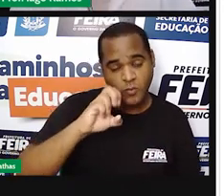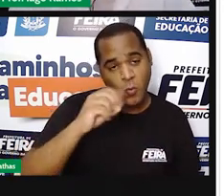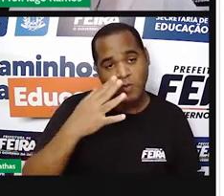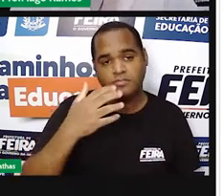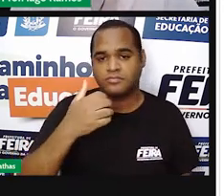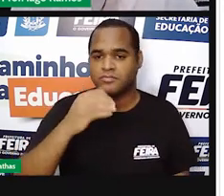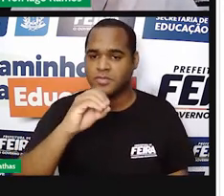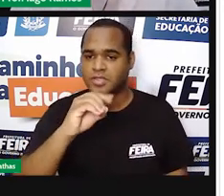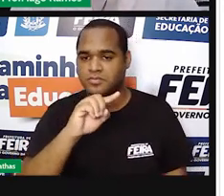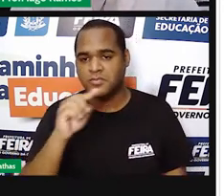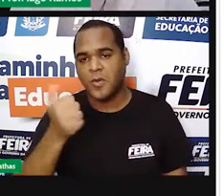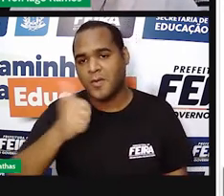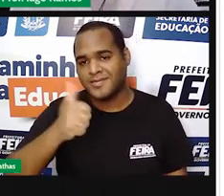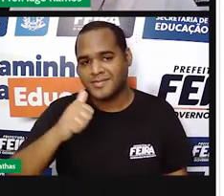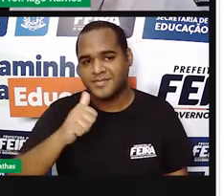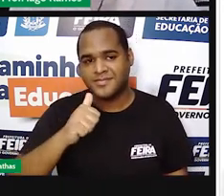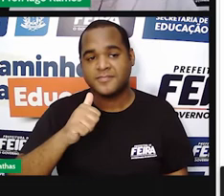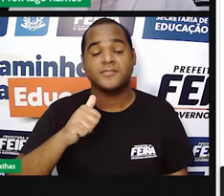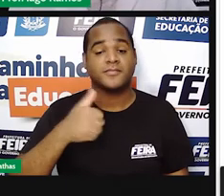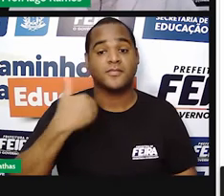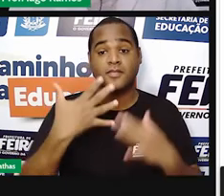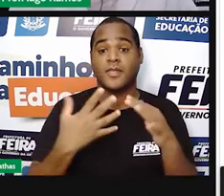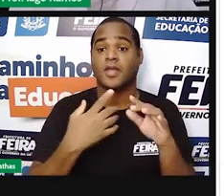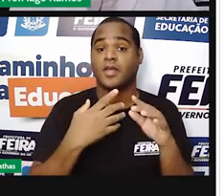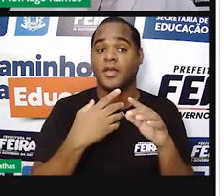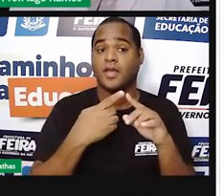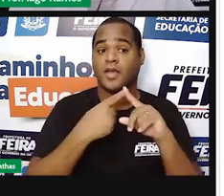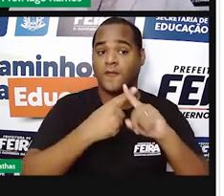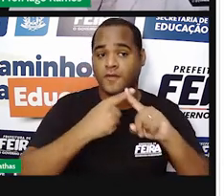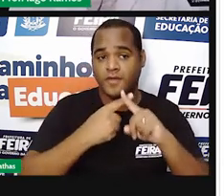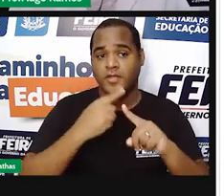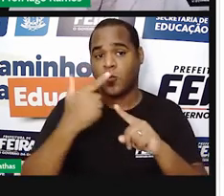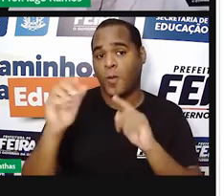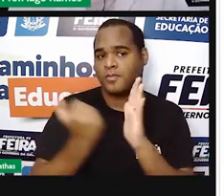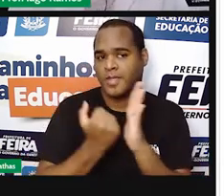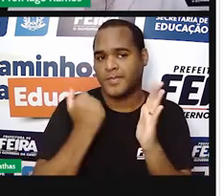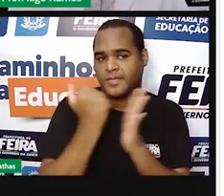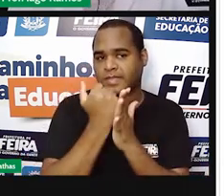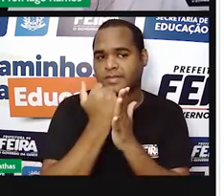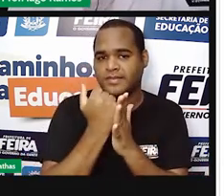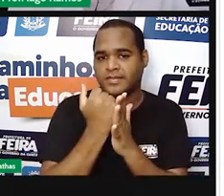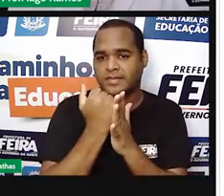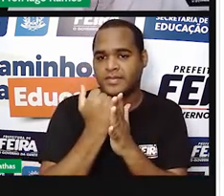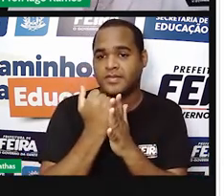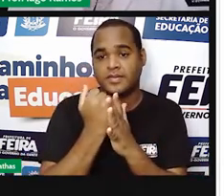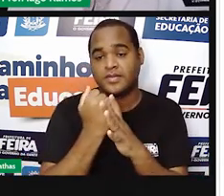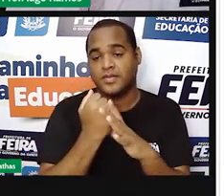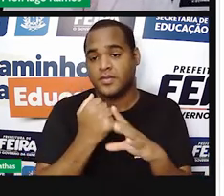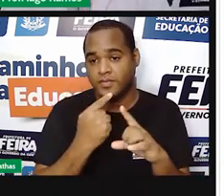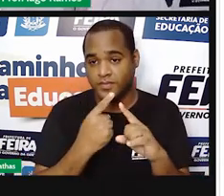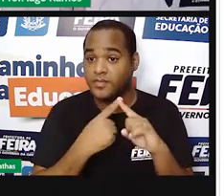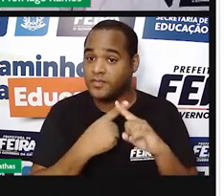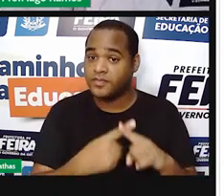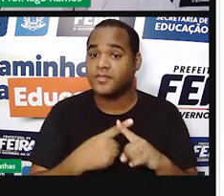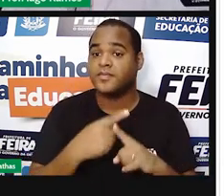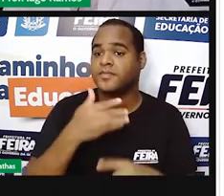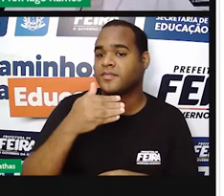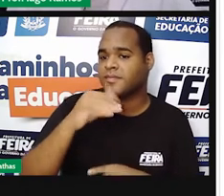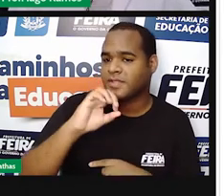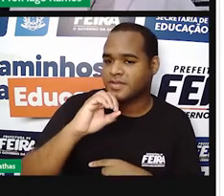escolher do 0 ao 9 então Vezes Mais uma vez tá vezes